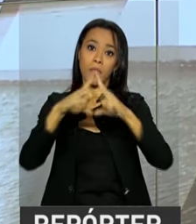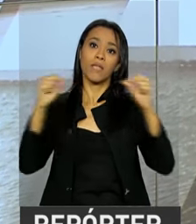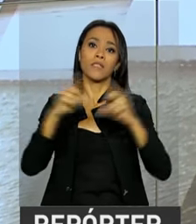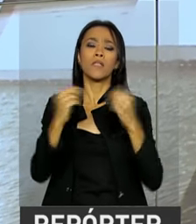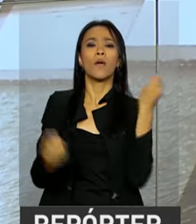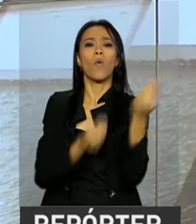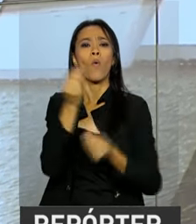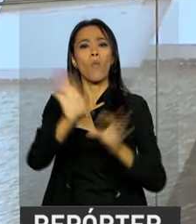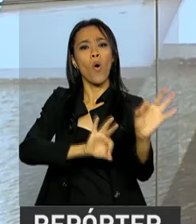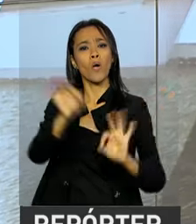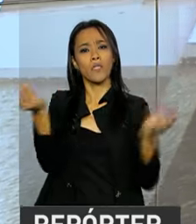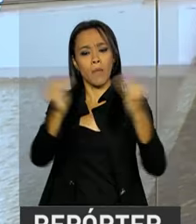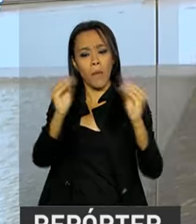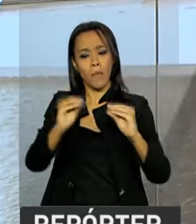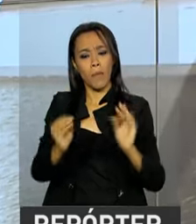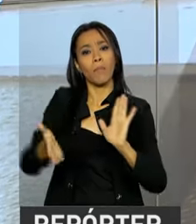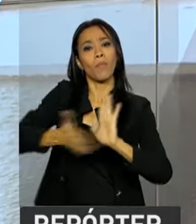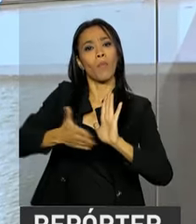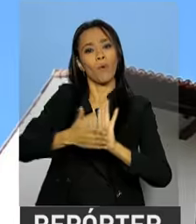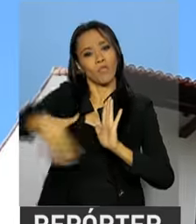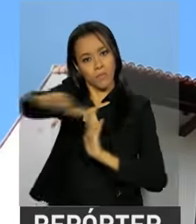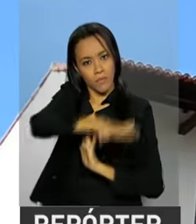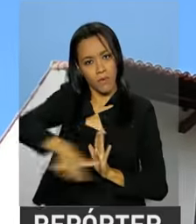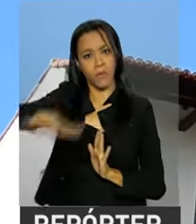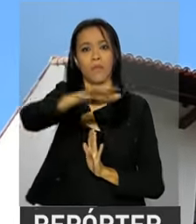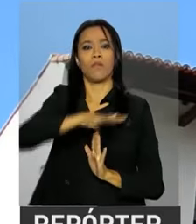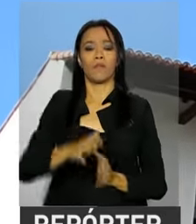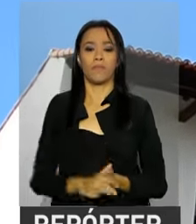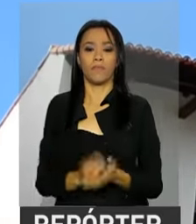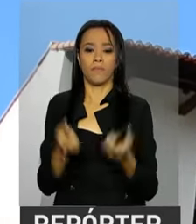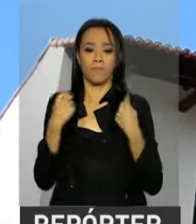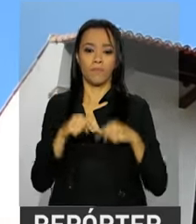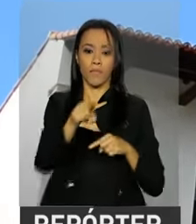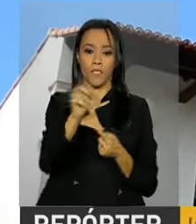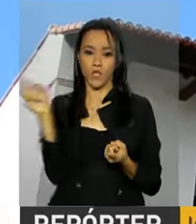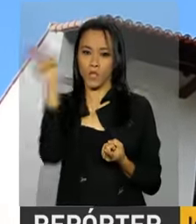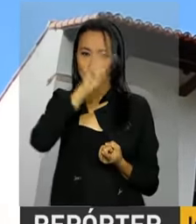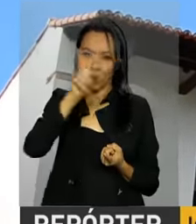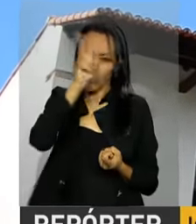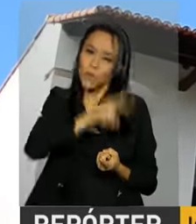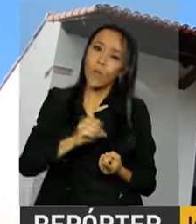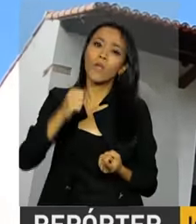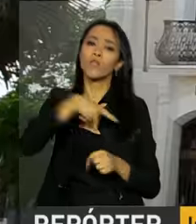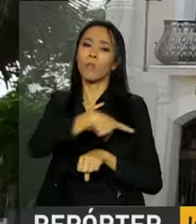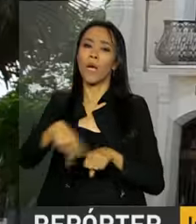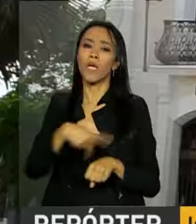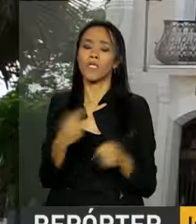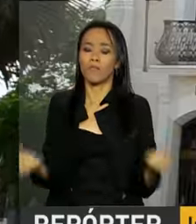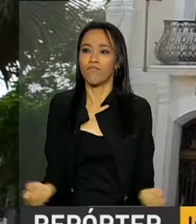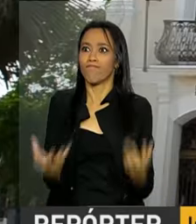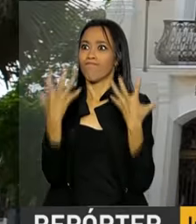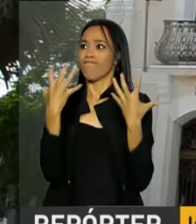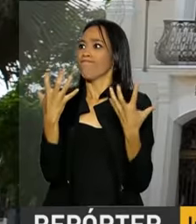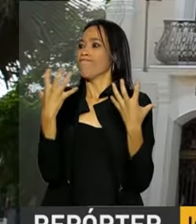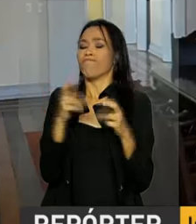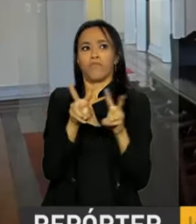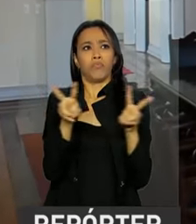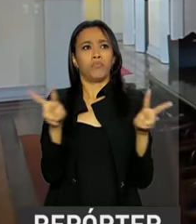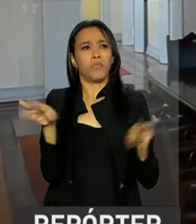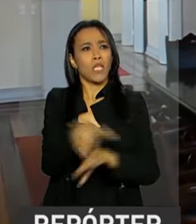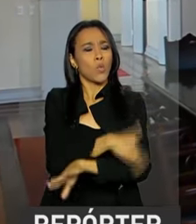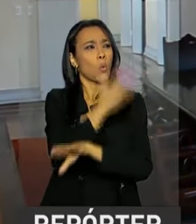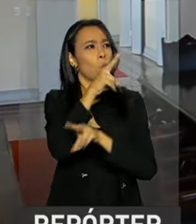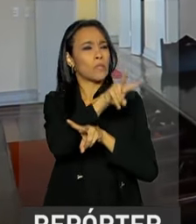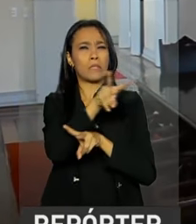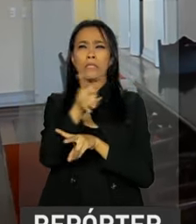de propostas para o setor. A história de um país está viva nas cidades, nas ruas e